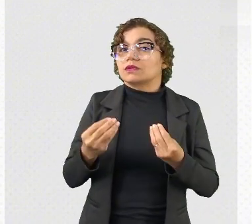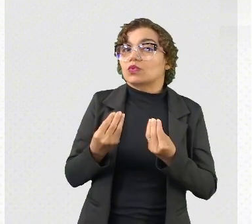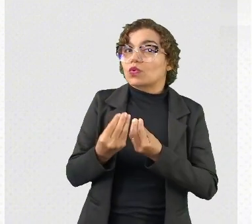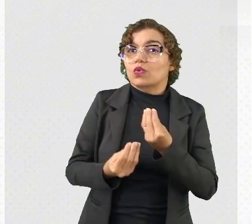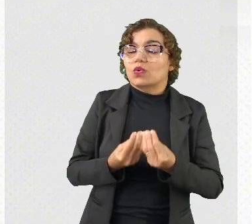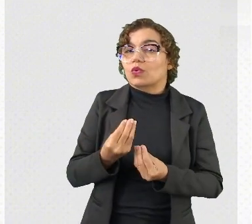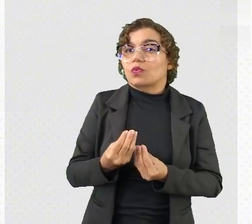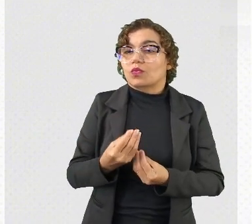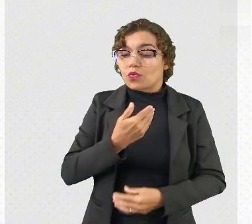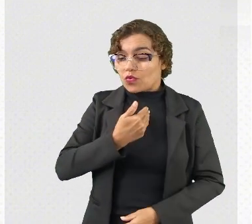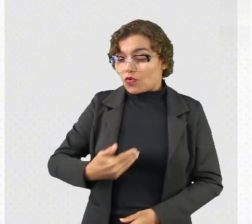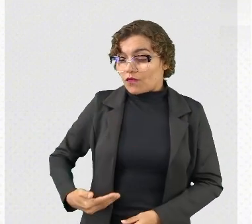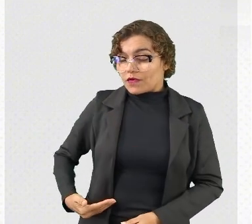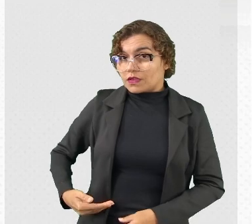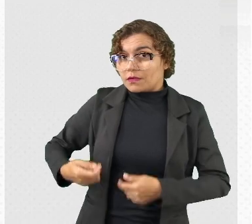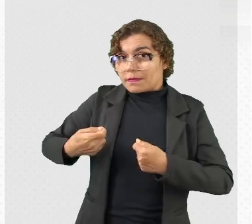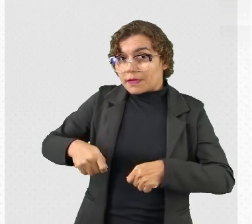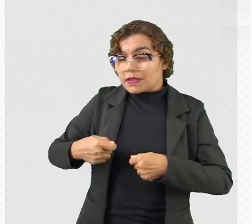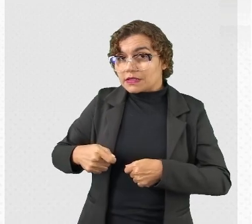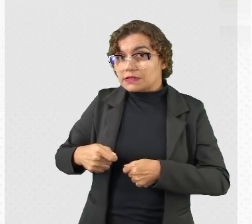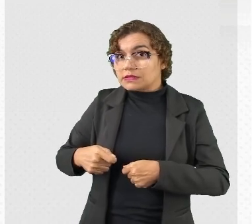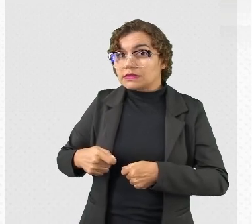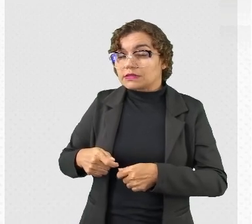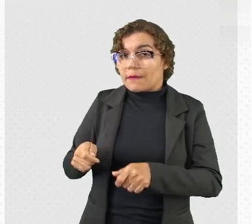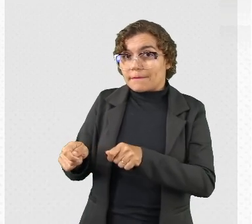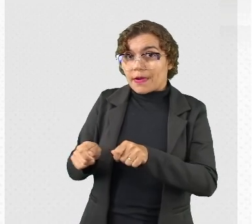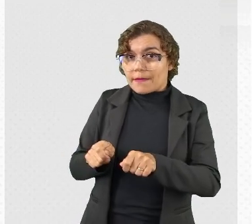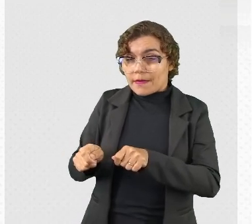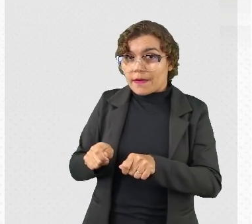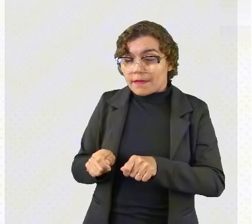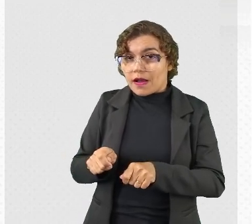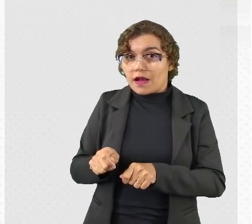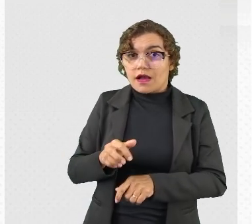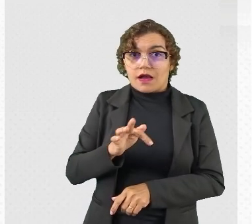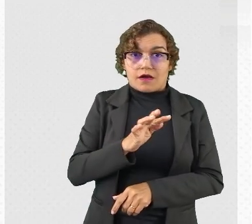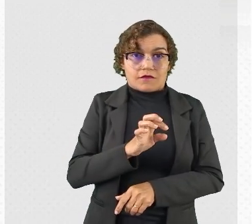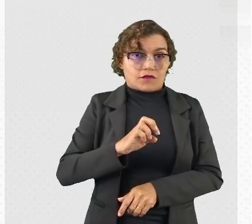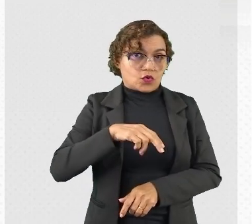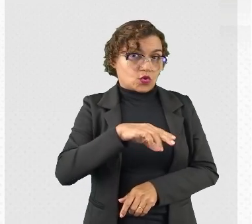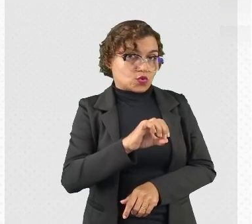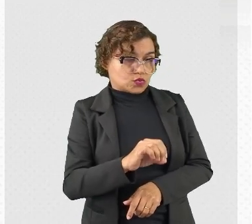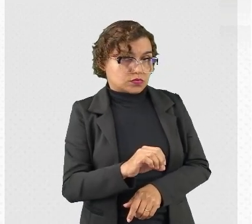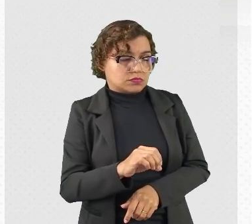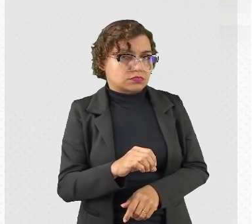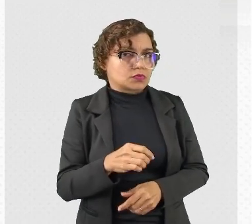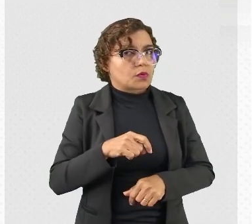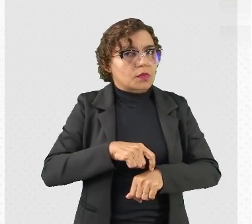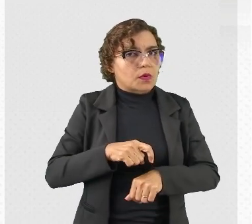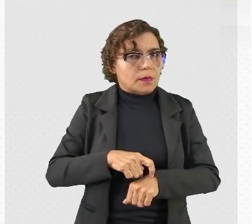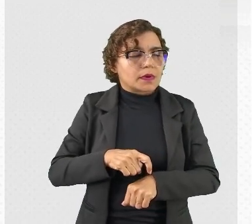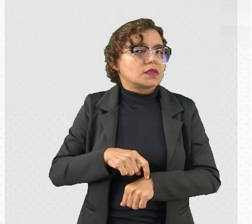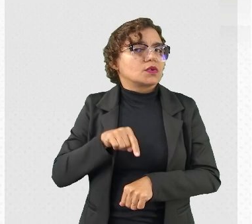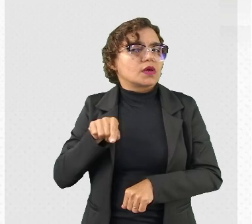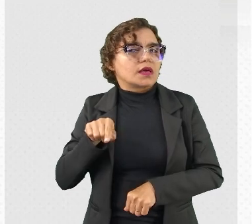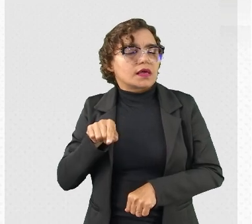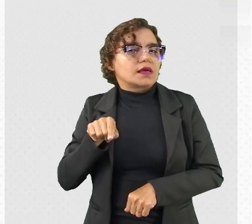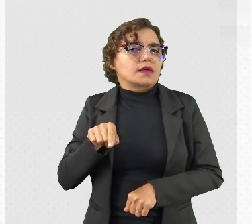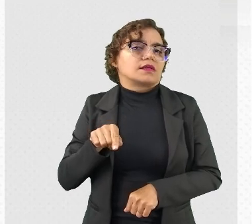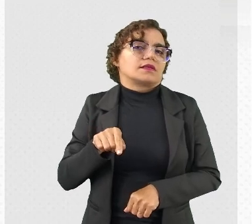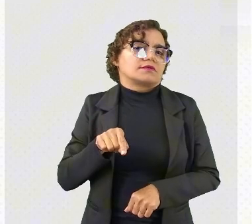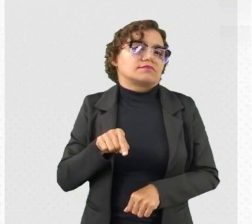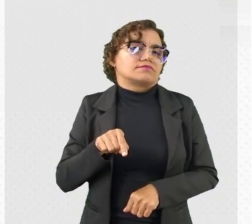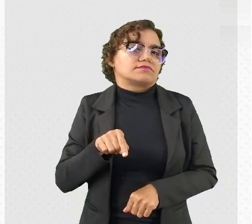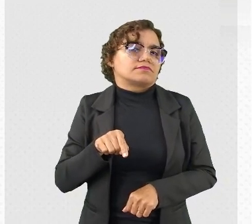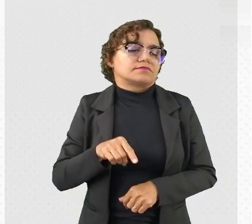o que o governante deve dominar. O governante deve dominar a fortuna. E quando ele faz isso, né,